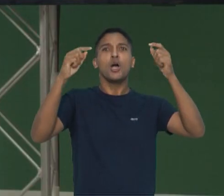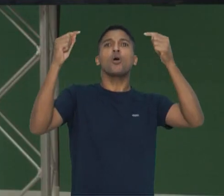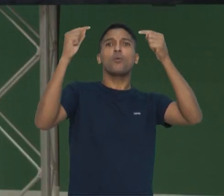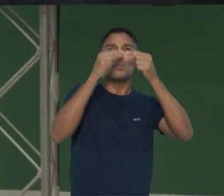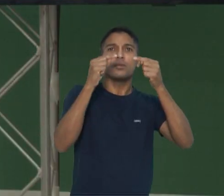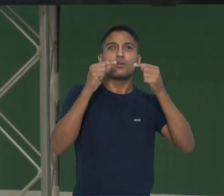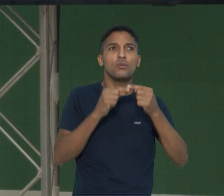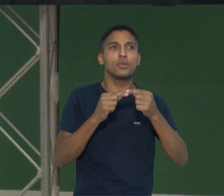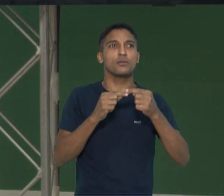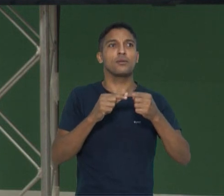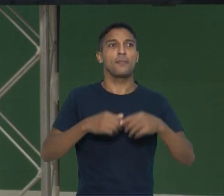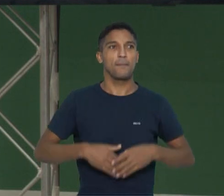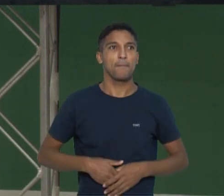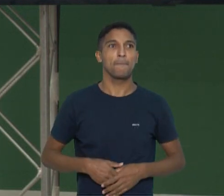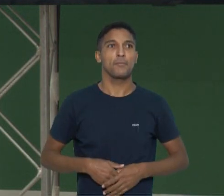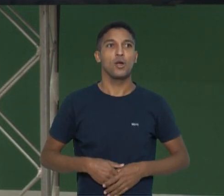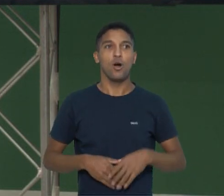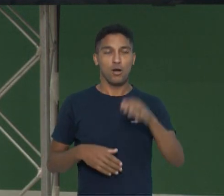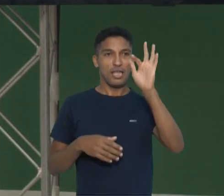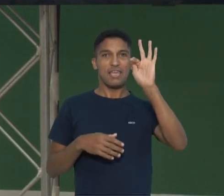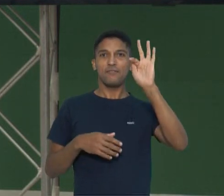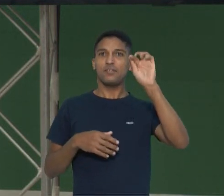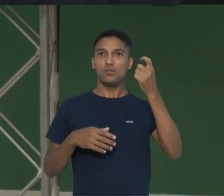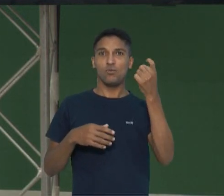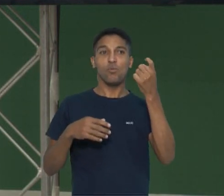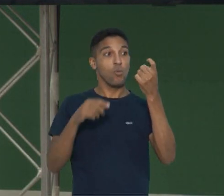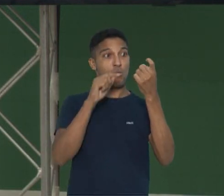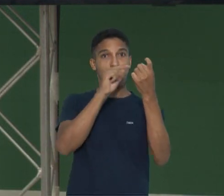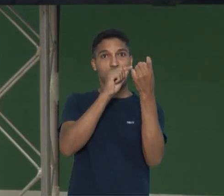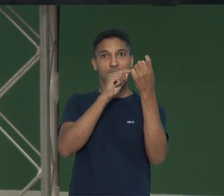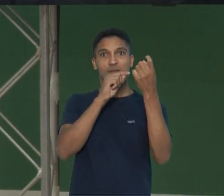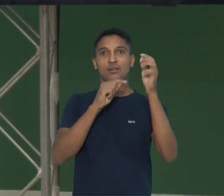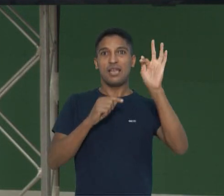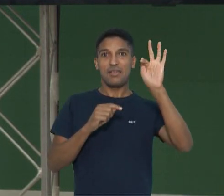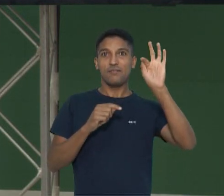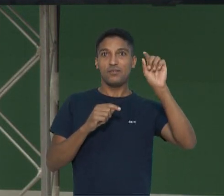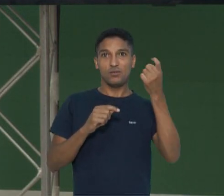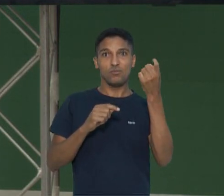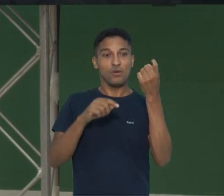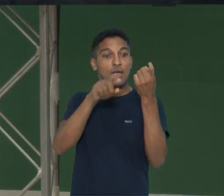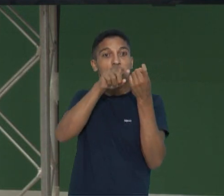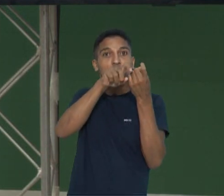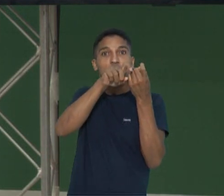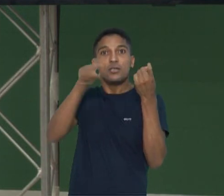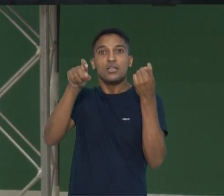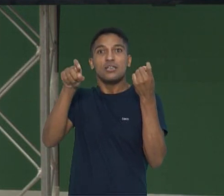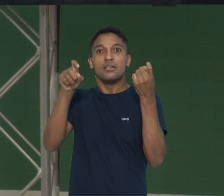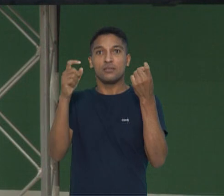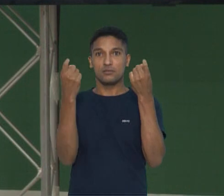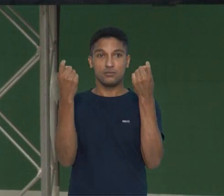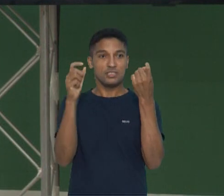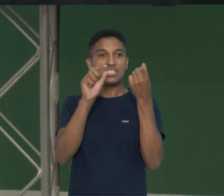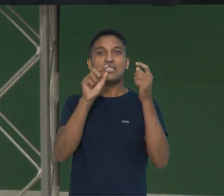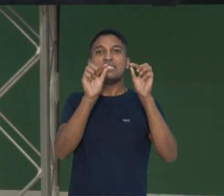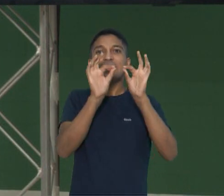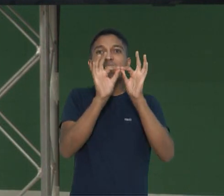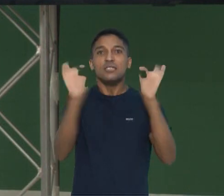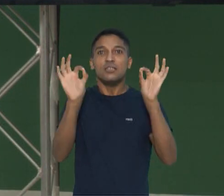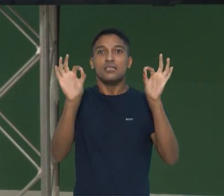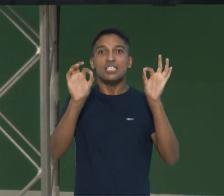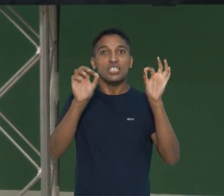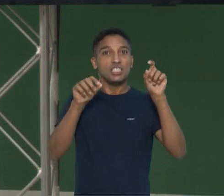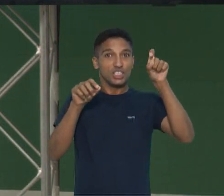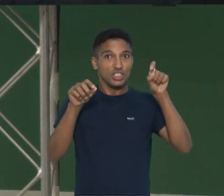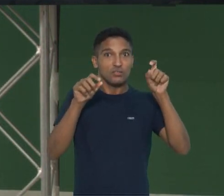localizados, estão localizados sobre o eixo X. Por quê? Porque os valores de Y são iguais a